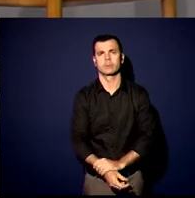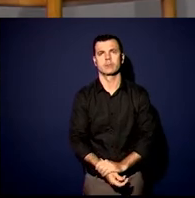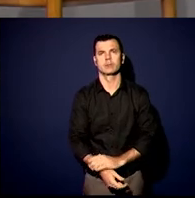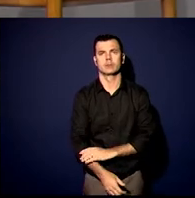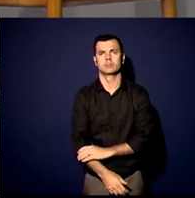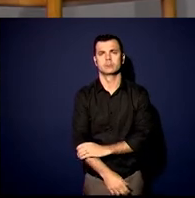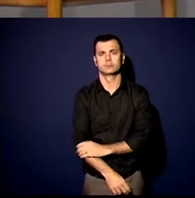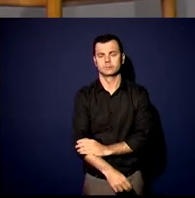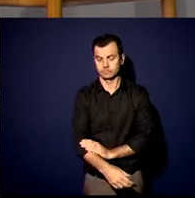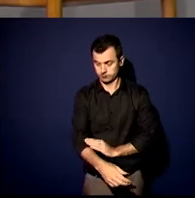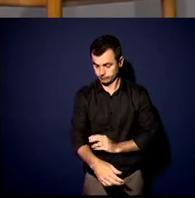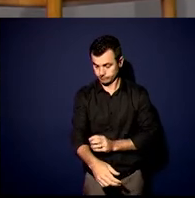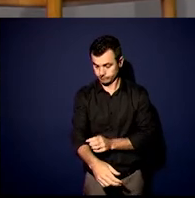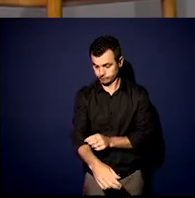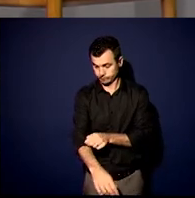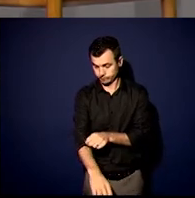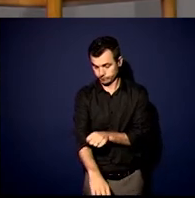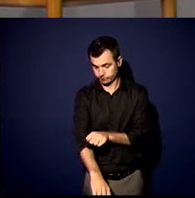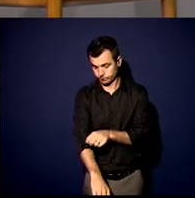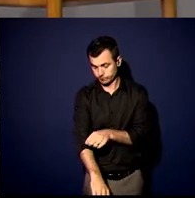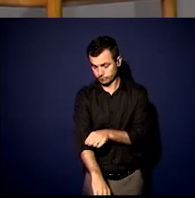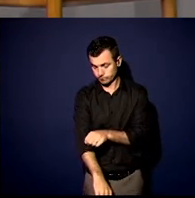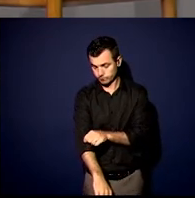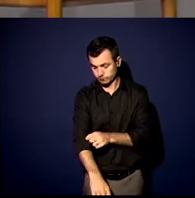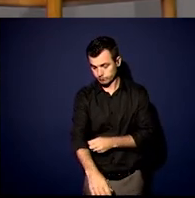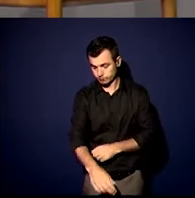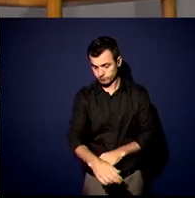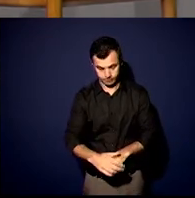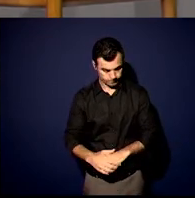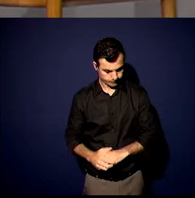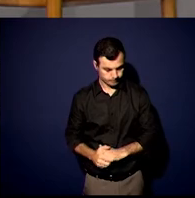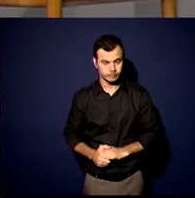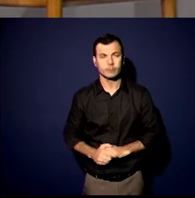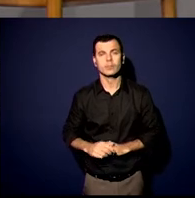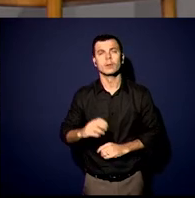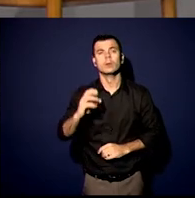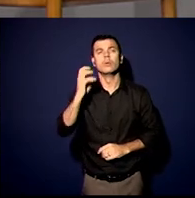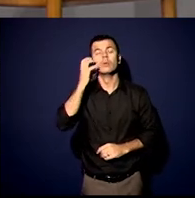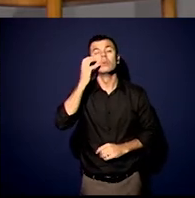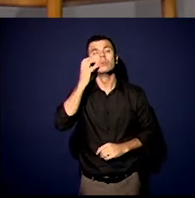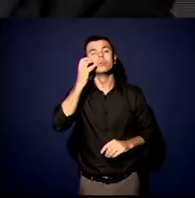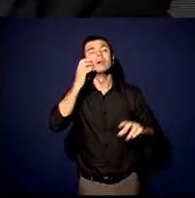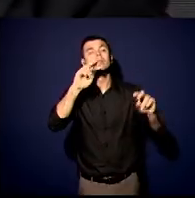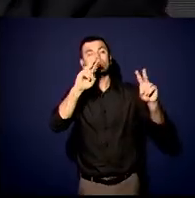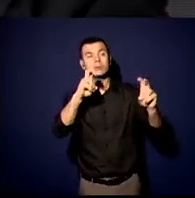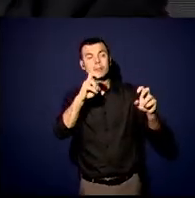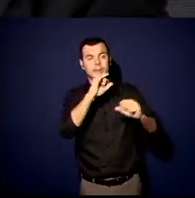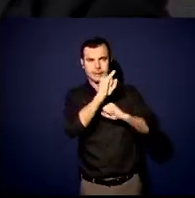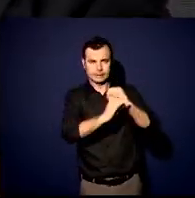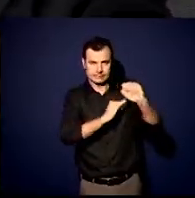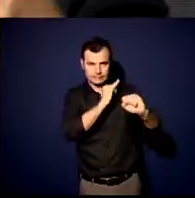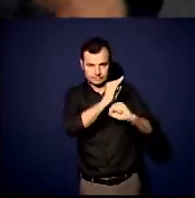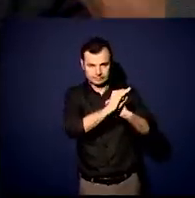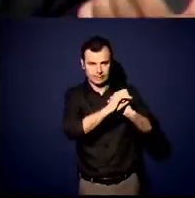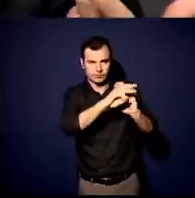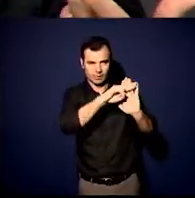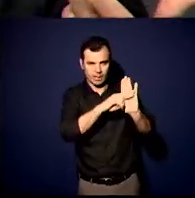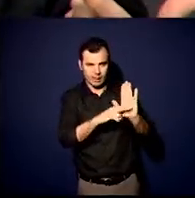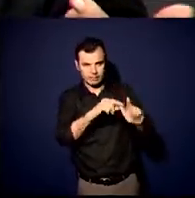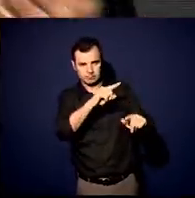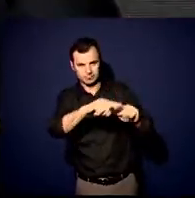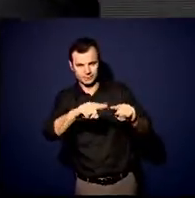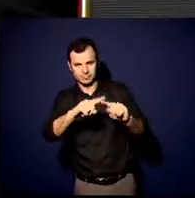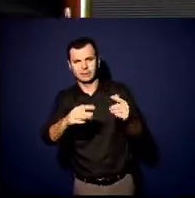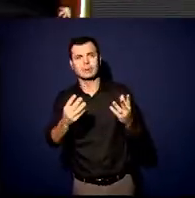questão da regulamentação da internet fala-se muito na fake News ora para ser feito